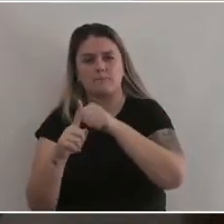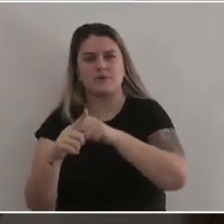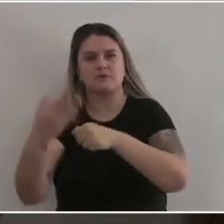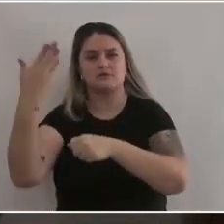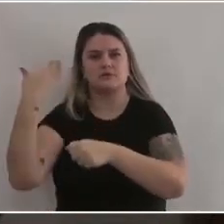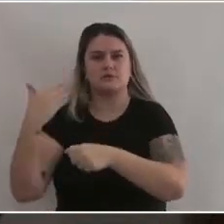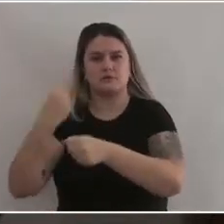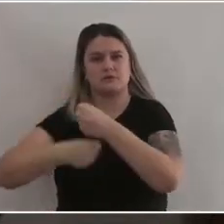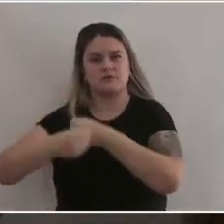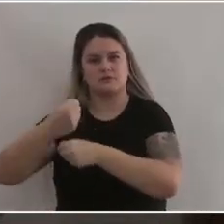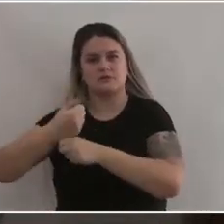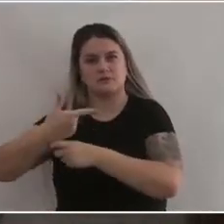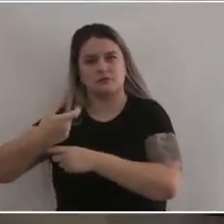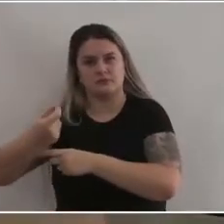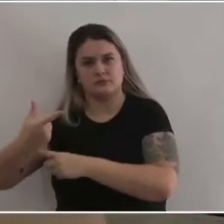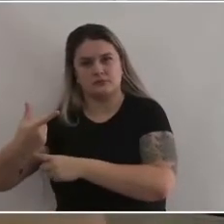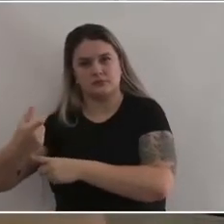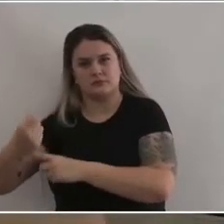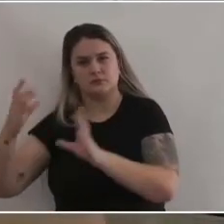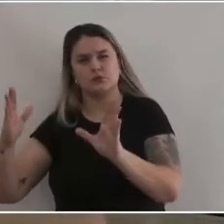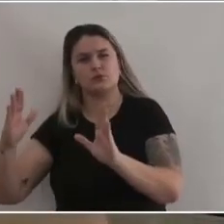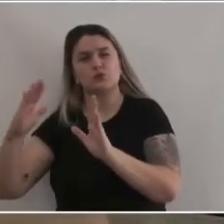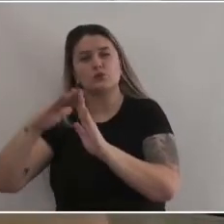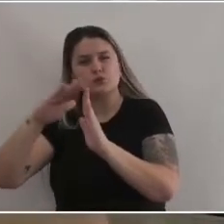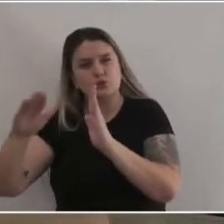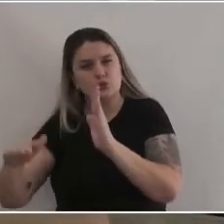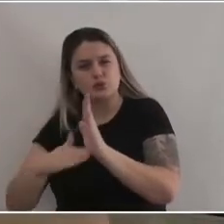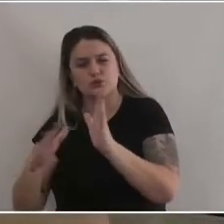ao exercício de 2020 como um todo,